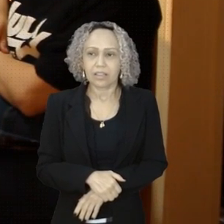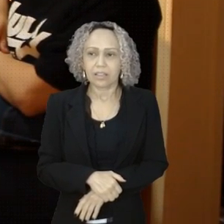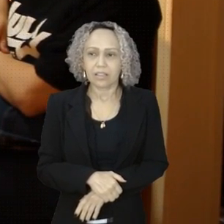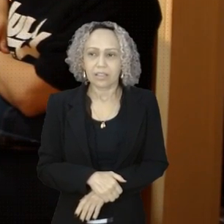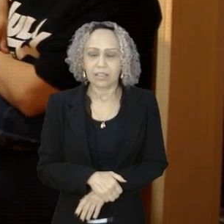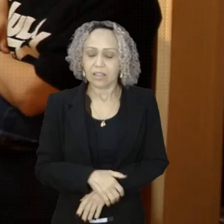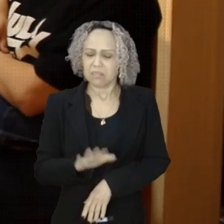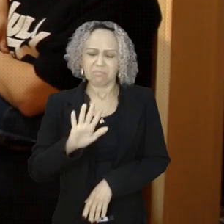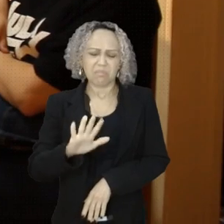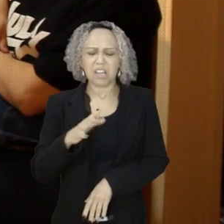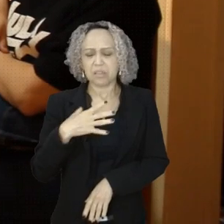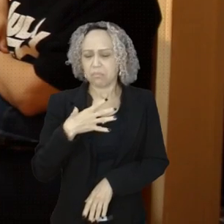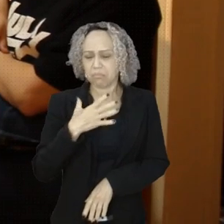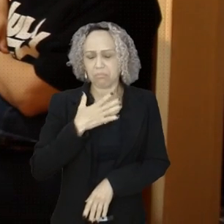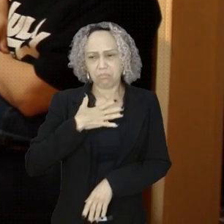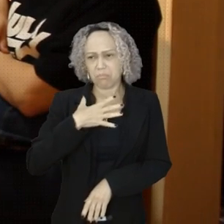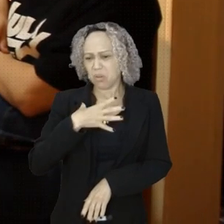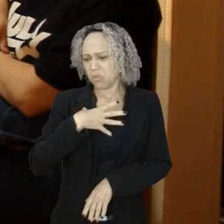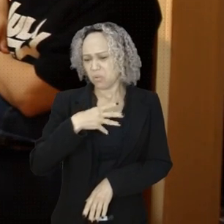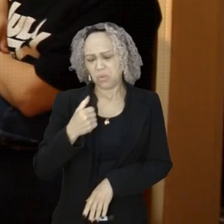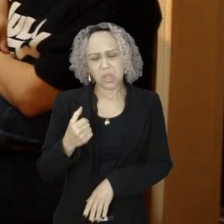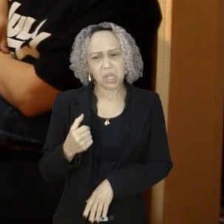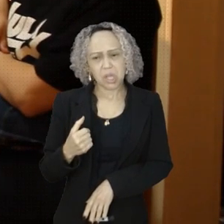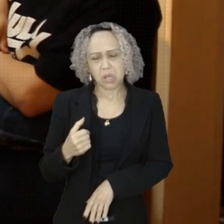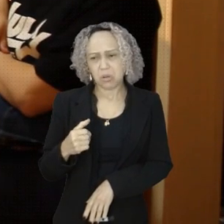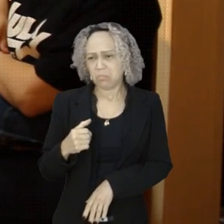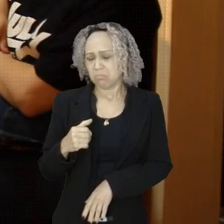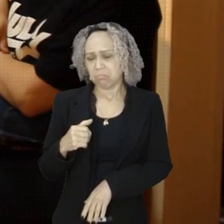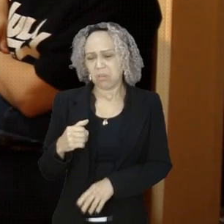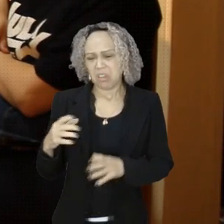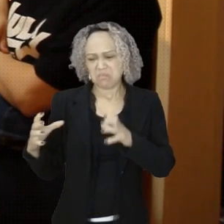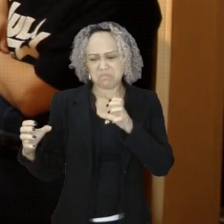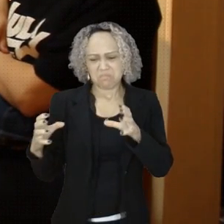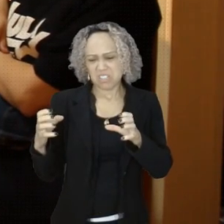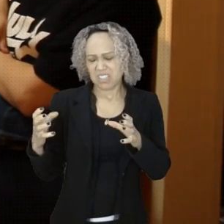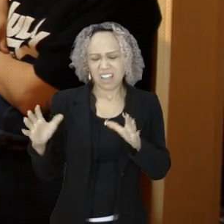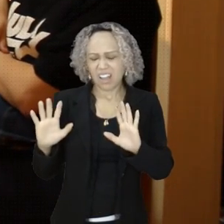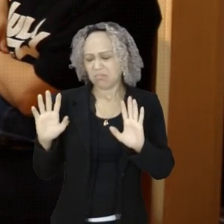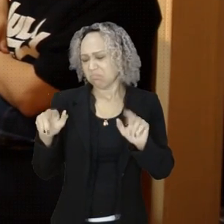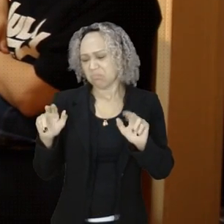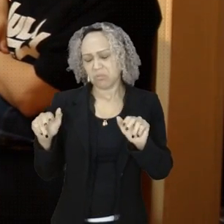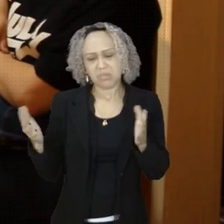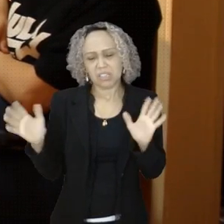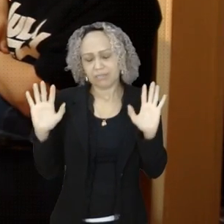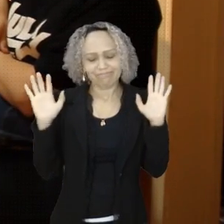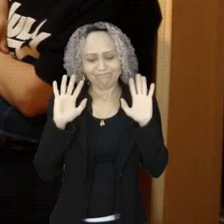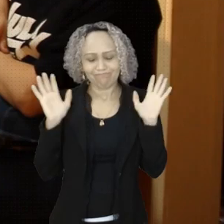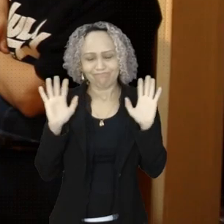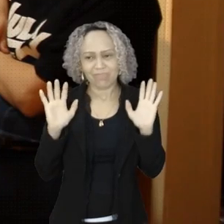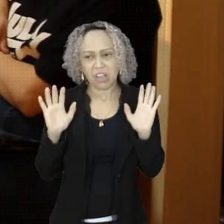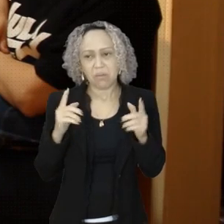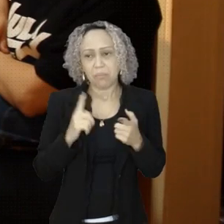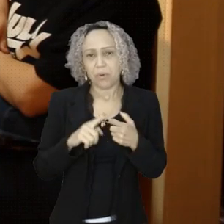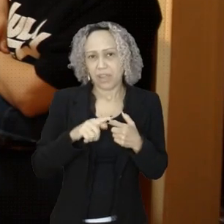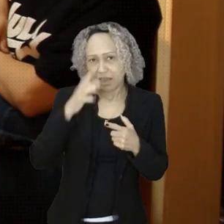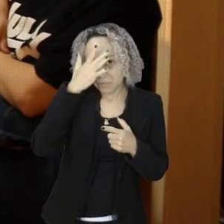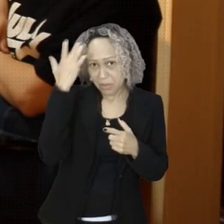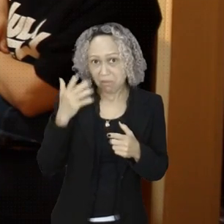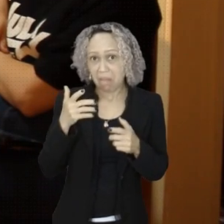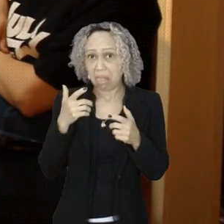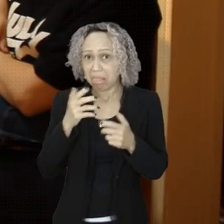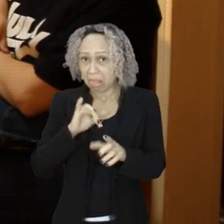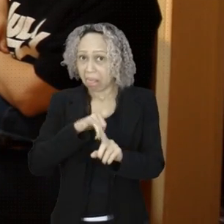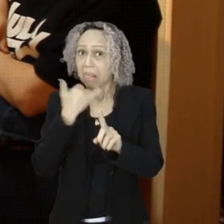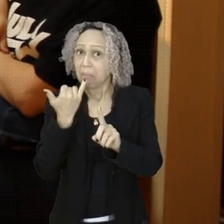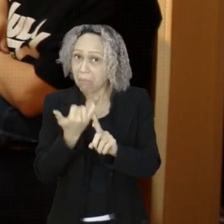colegas por conta disto, mas eles eram lá. Pai via a gente militando, iam com a